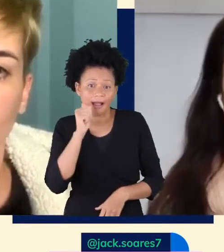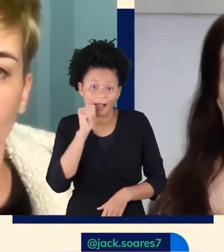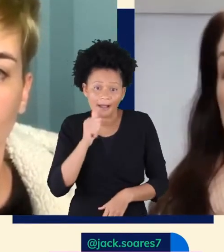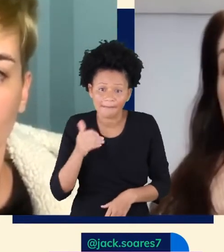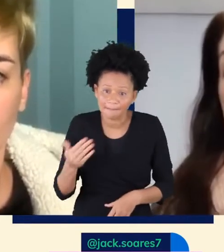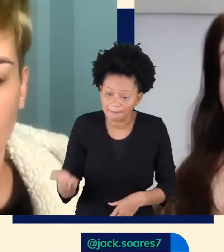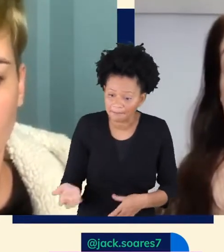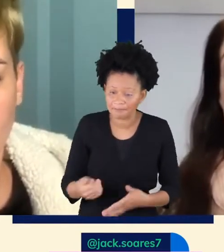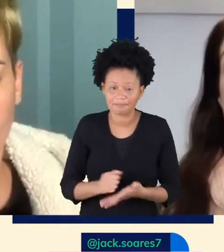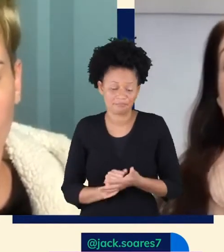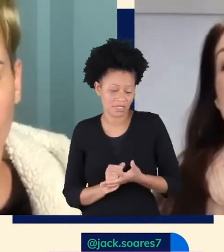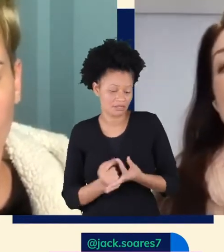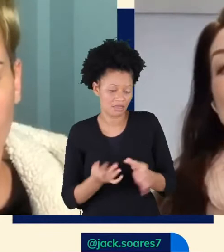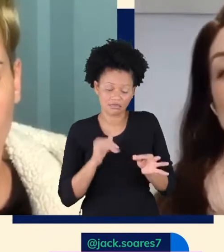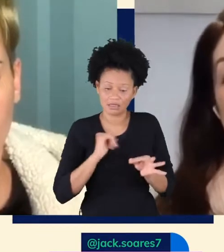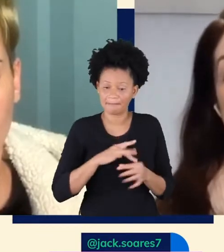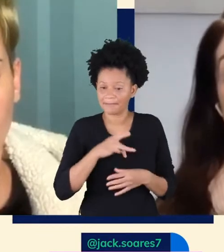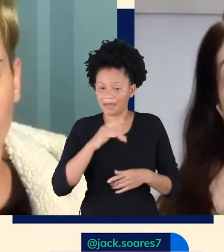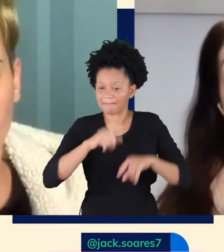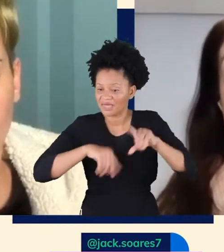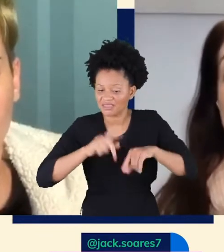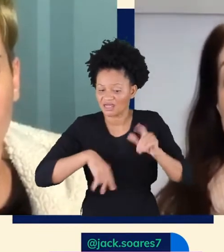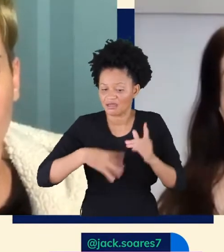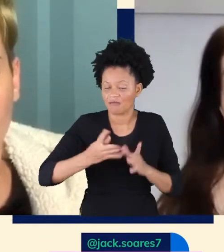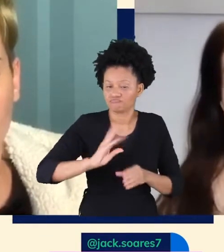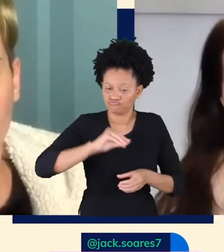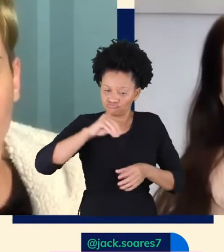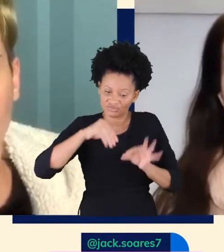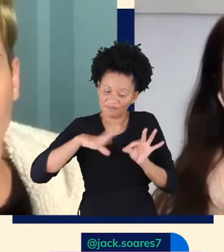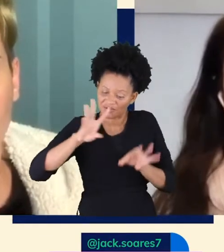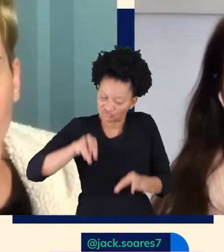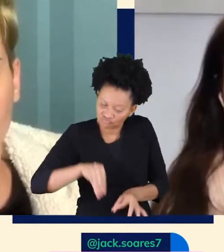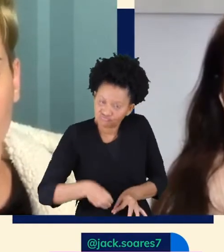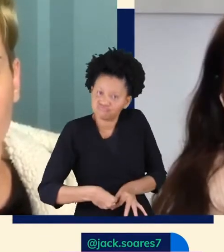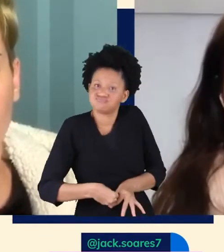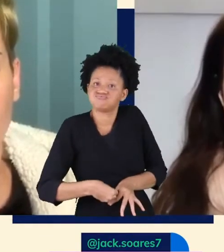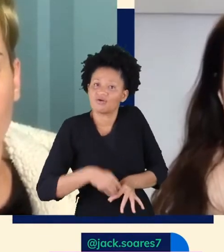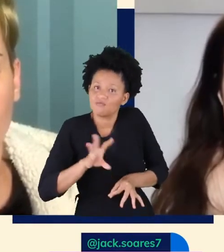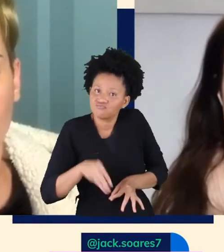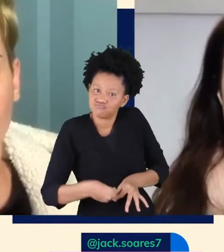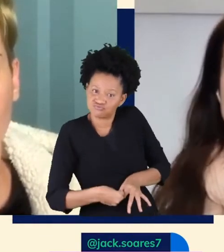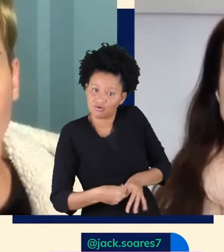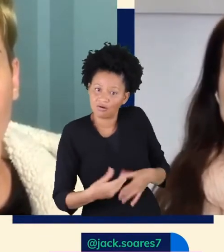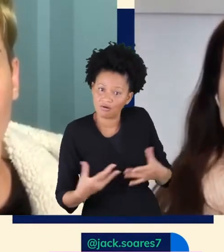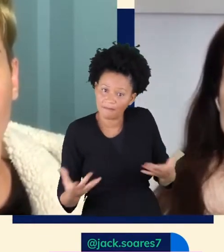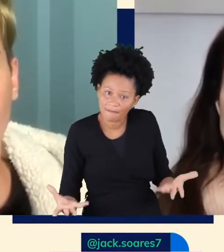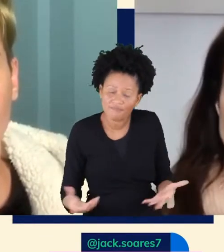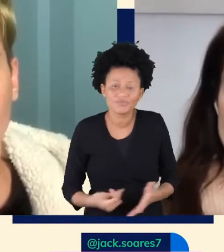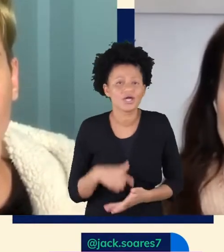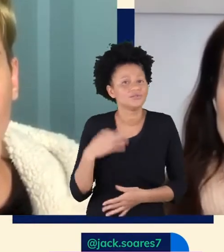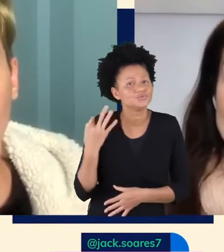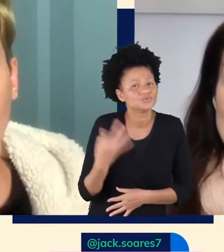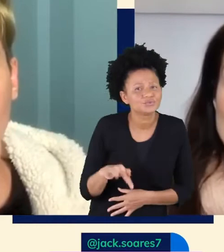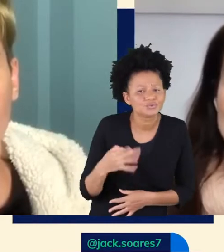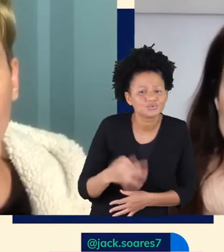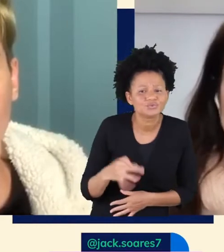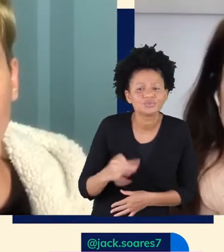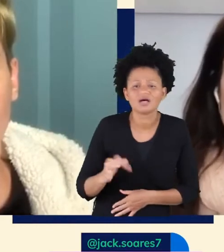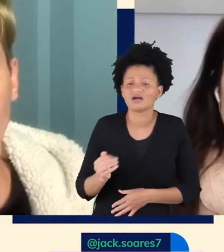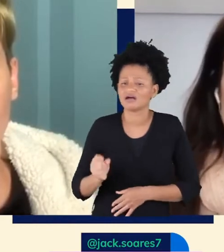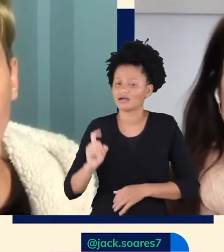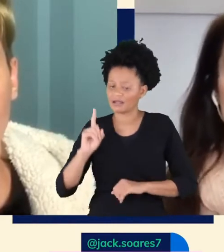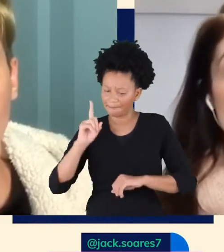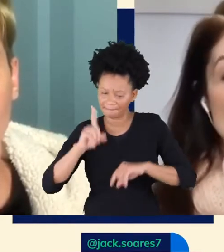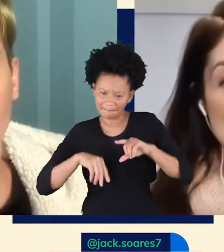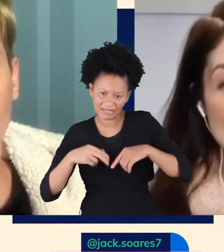fica muito de olho se a menina começa a inserir coisas no canal vaginal, tá? Se a menina insere,